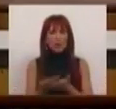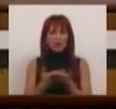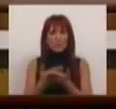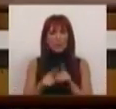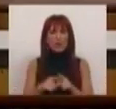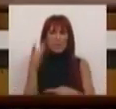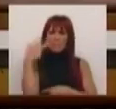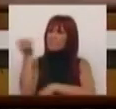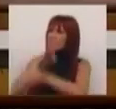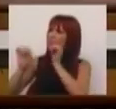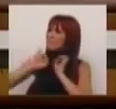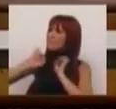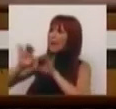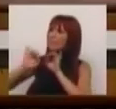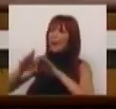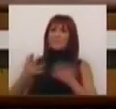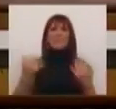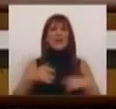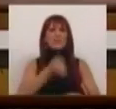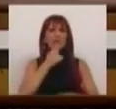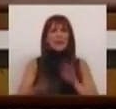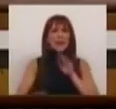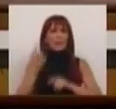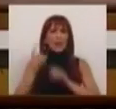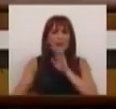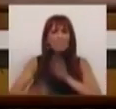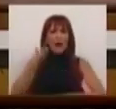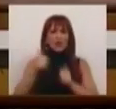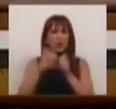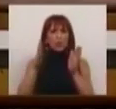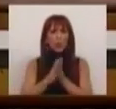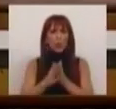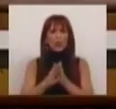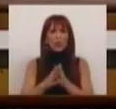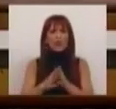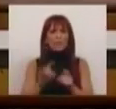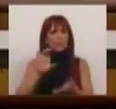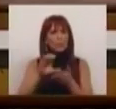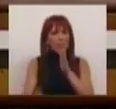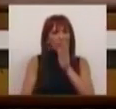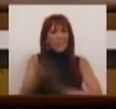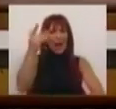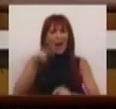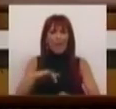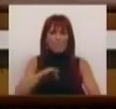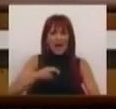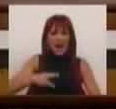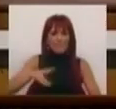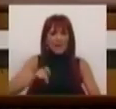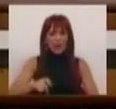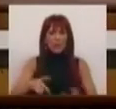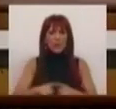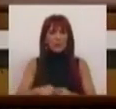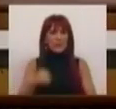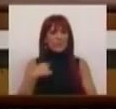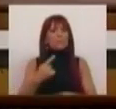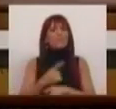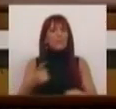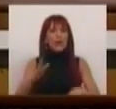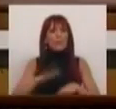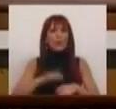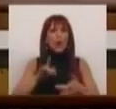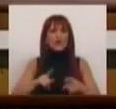da exportação. Mas a medida mais importante de todas será a da recapitalização das PMEs, atendendo